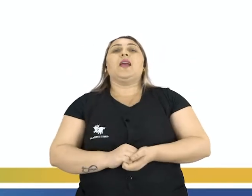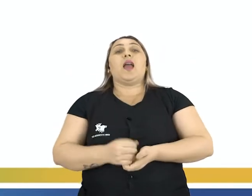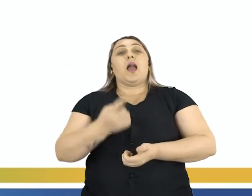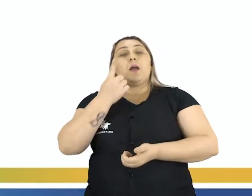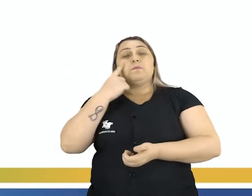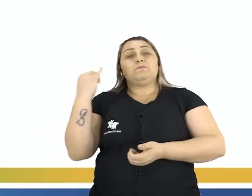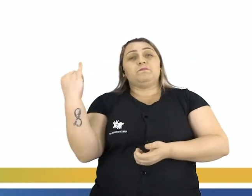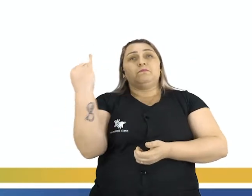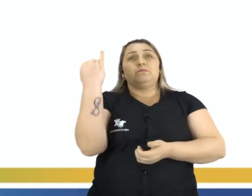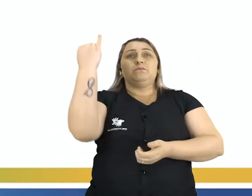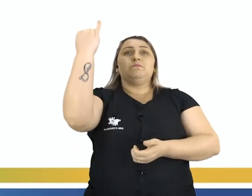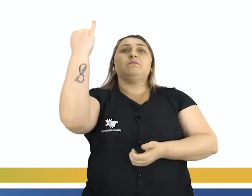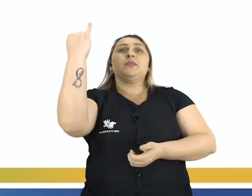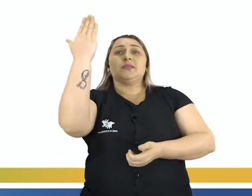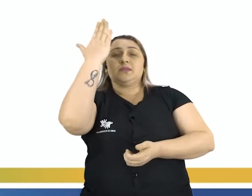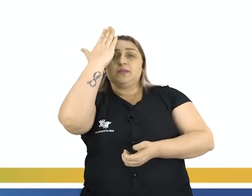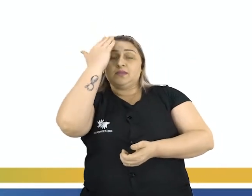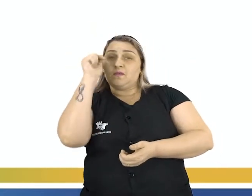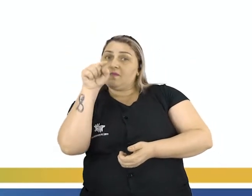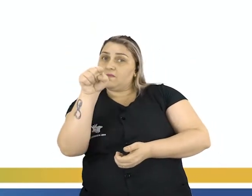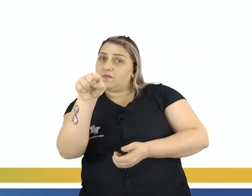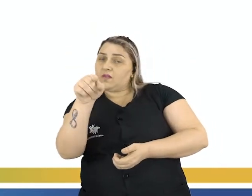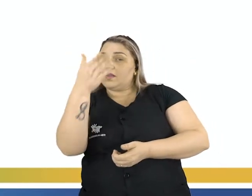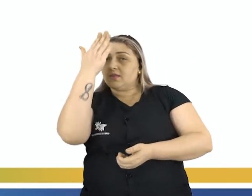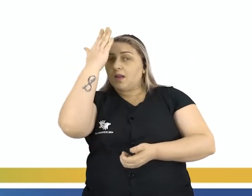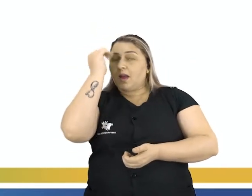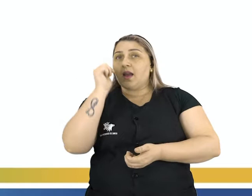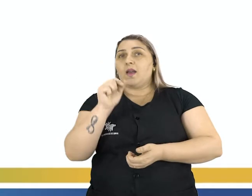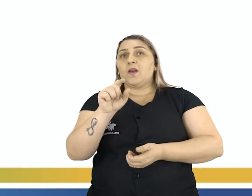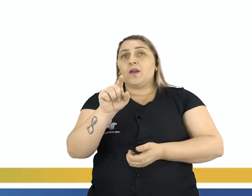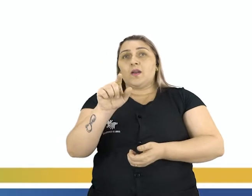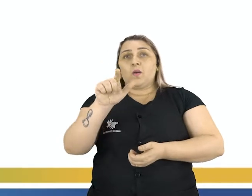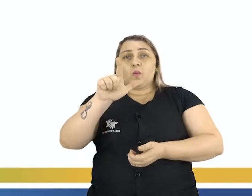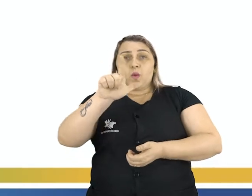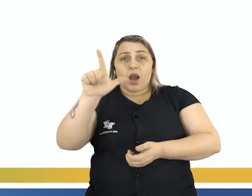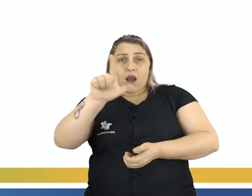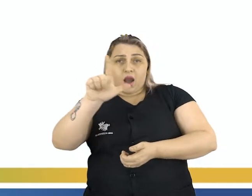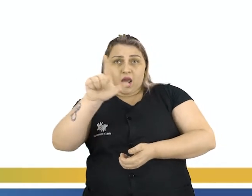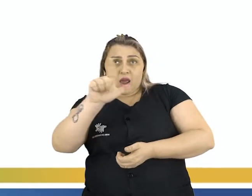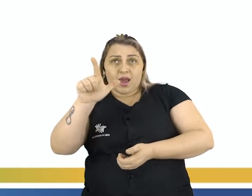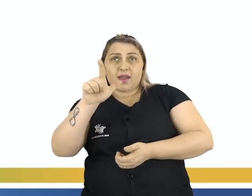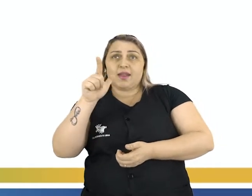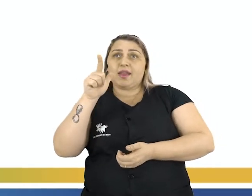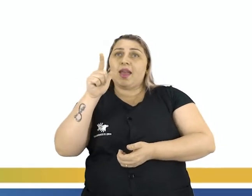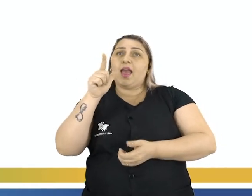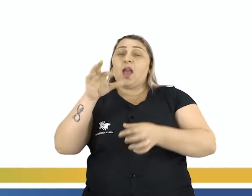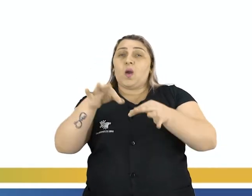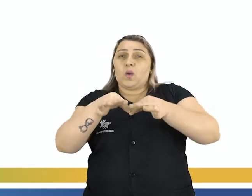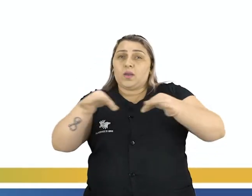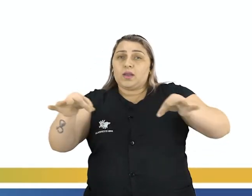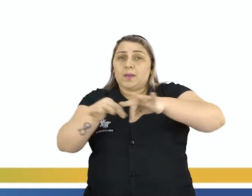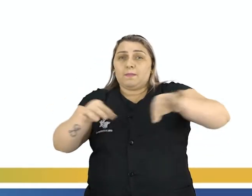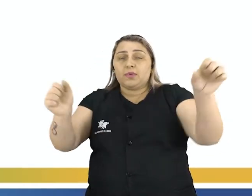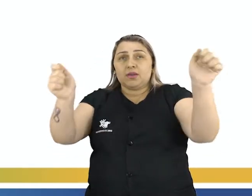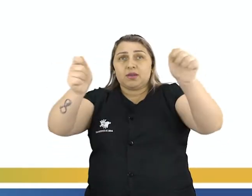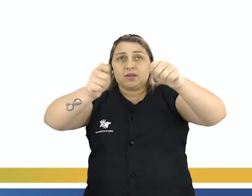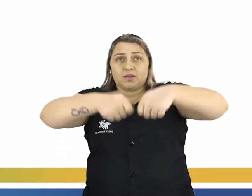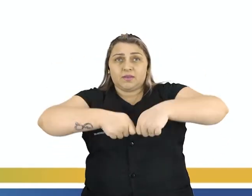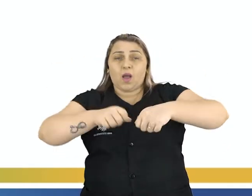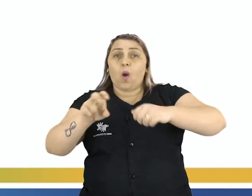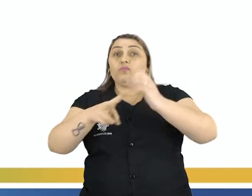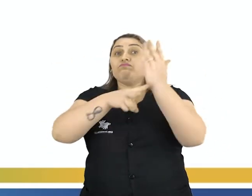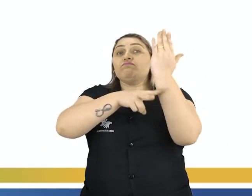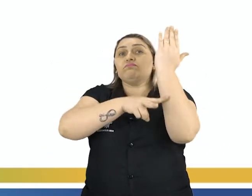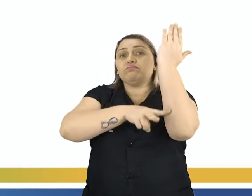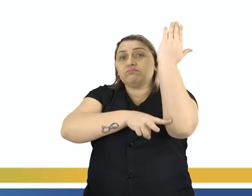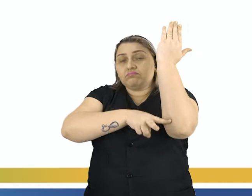O importante, é muito importante você saber que o litro é a medida de capacidade ou